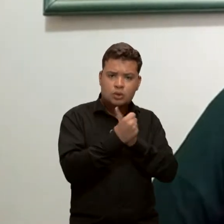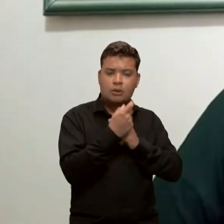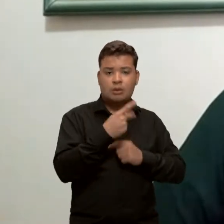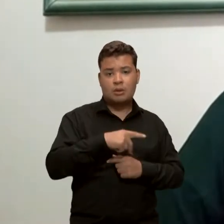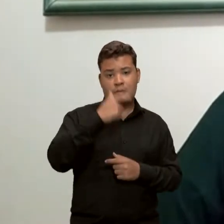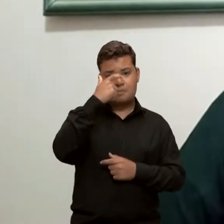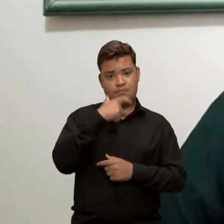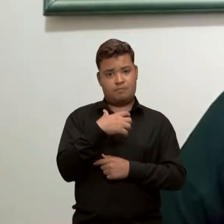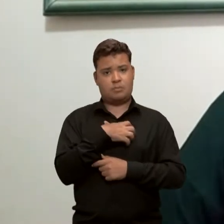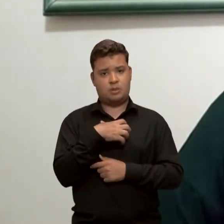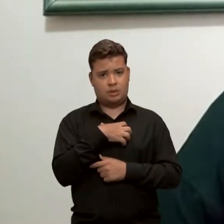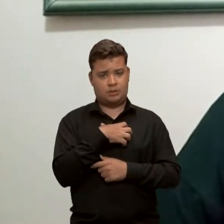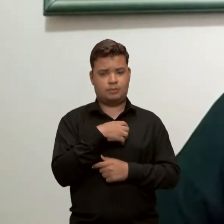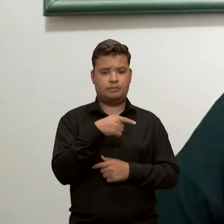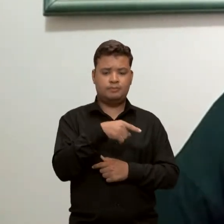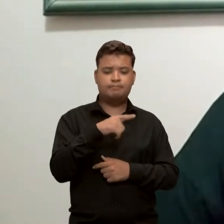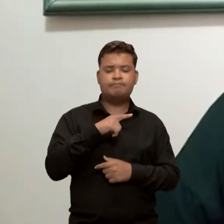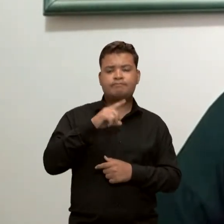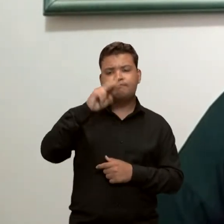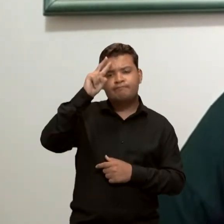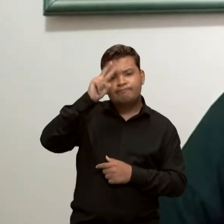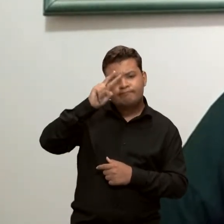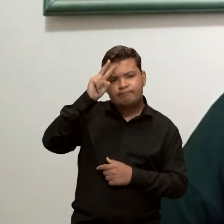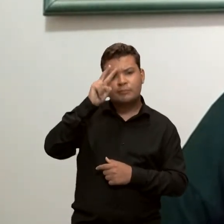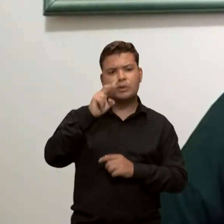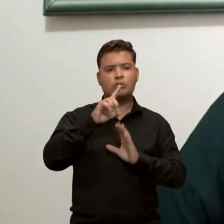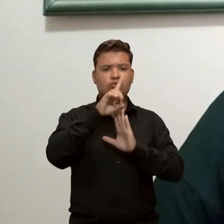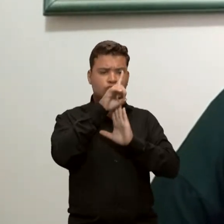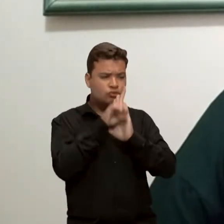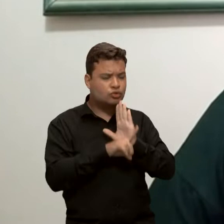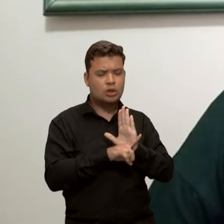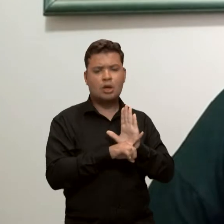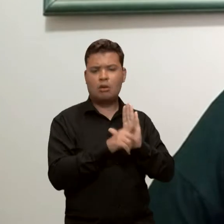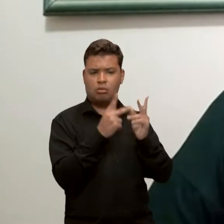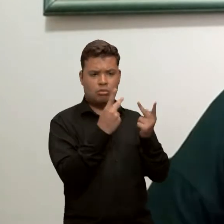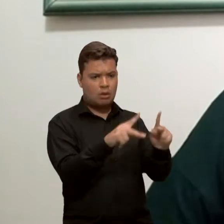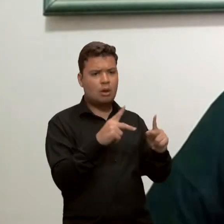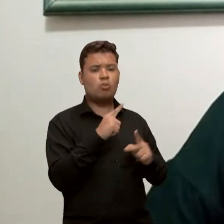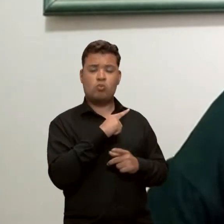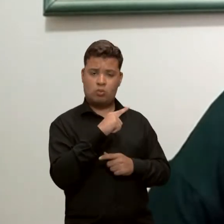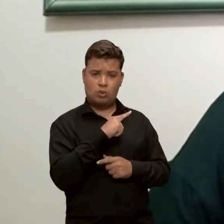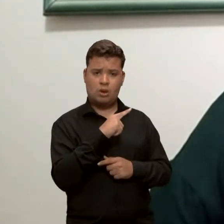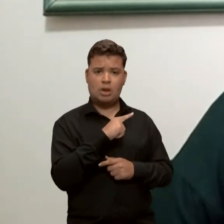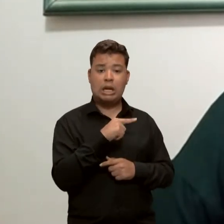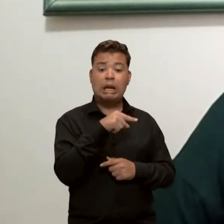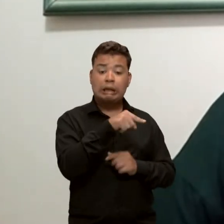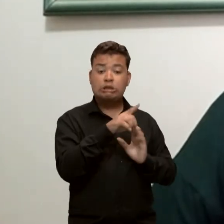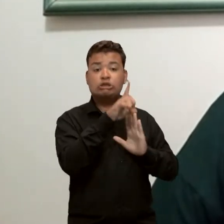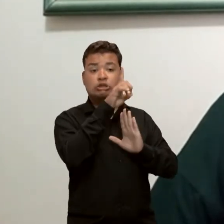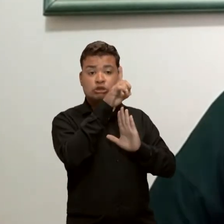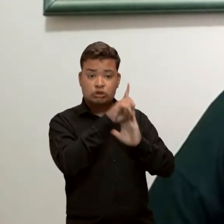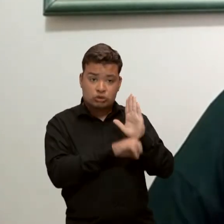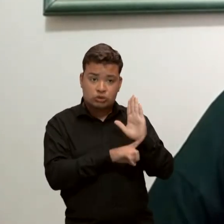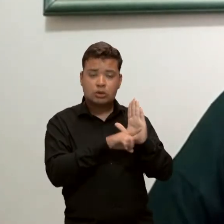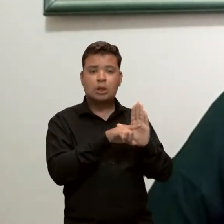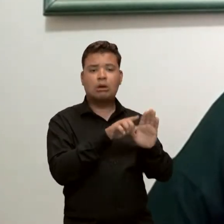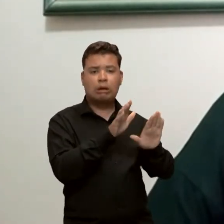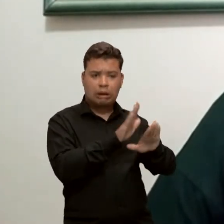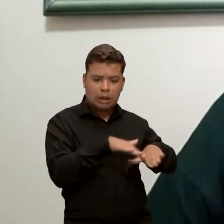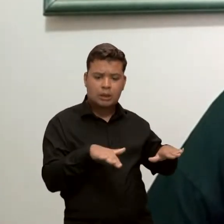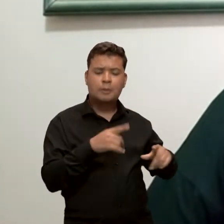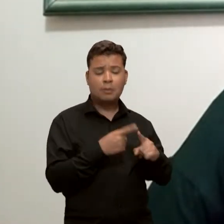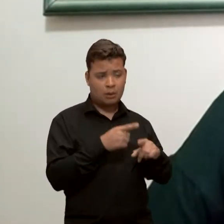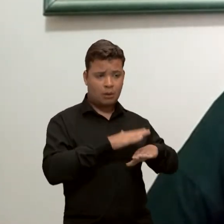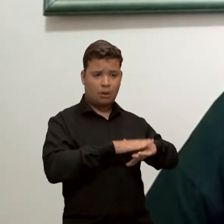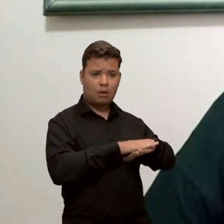bem como sujeito de históricos e direitos, como nós já colocamos aqui, fazendo valer esses direitos das crianças, né? Ela tem voz e